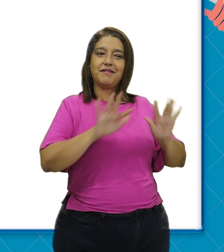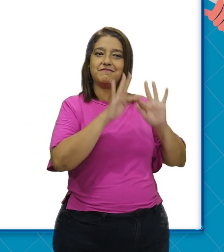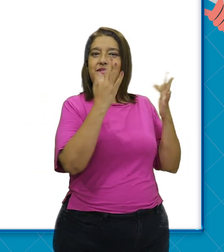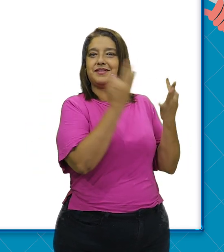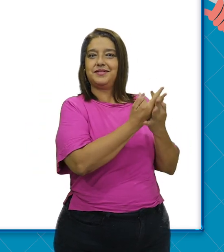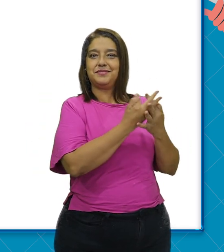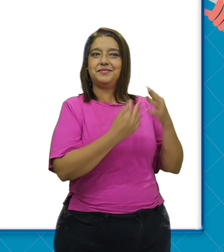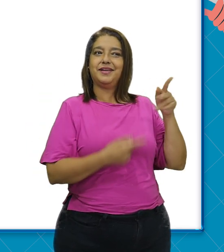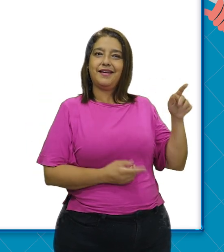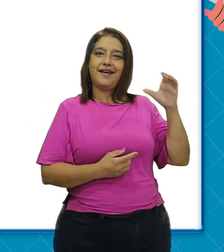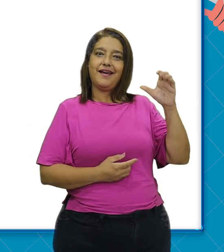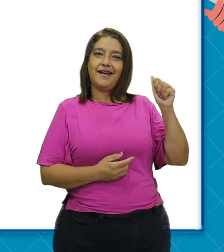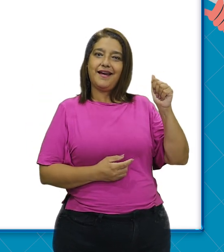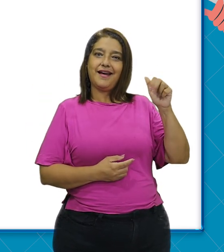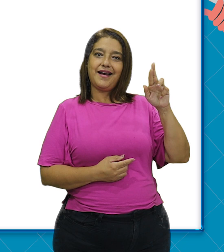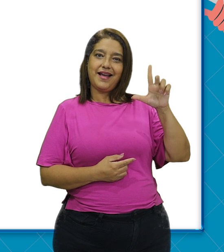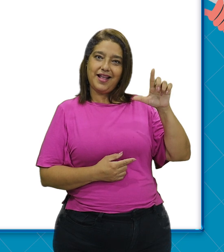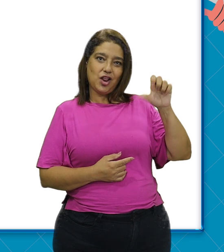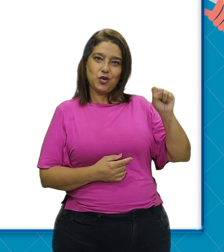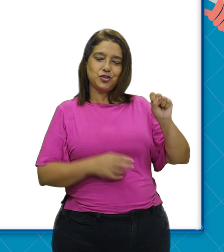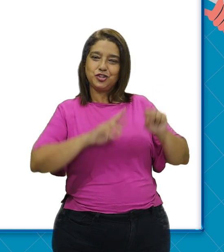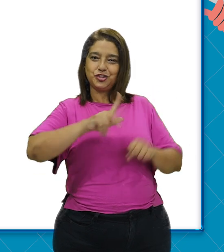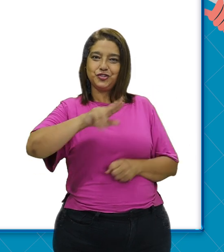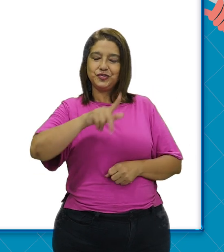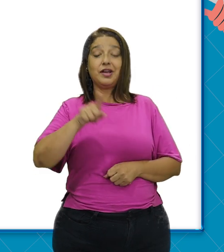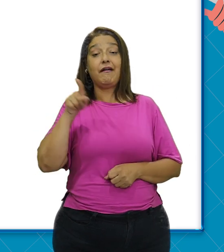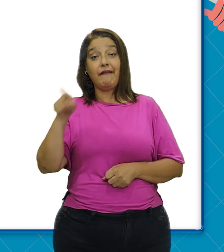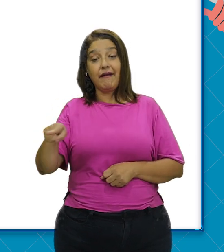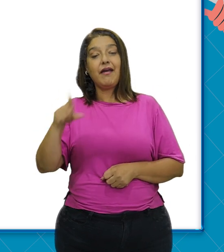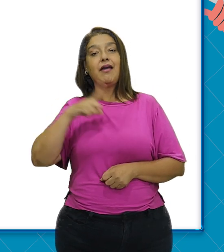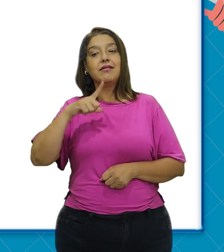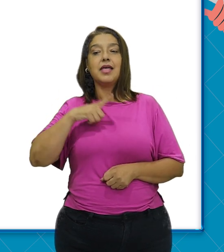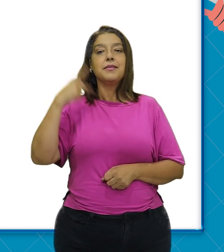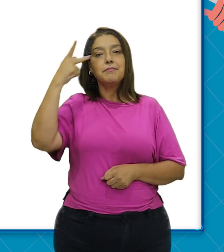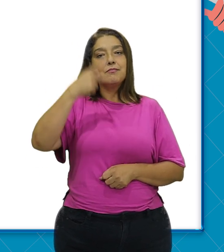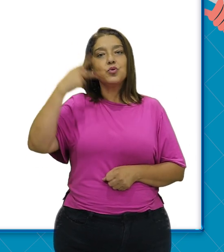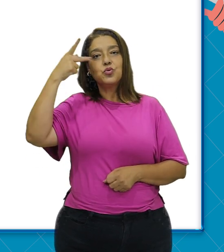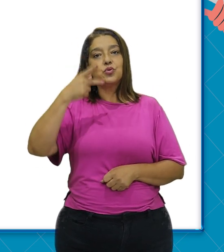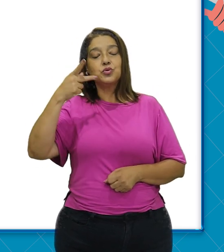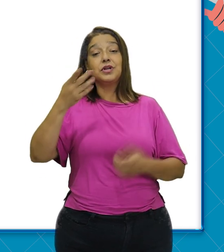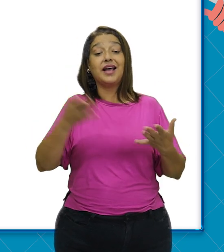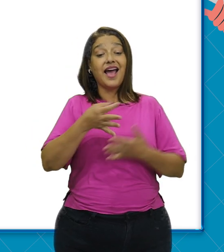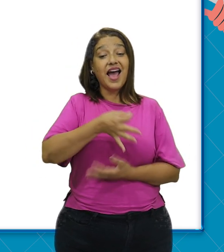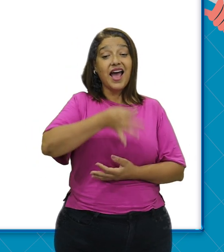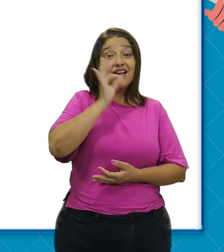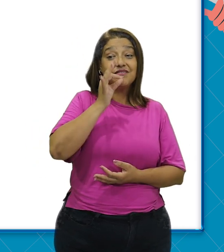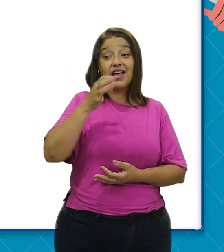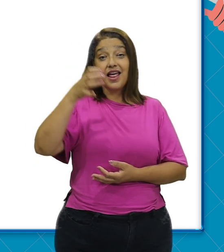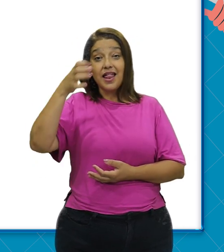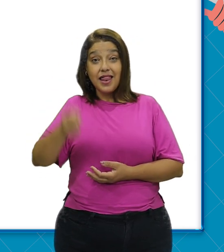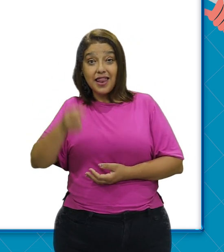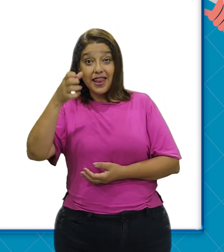jeito, Washington Luiz rompeu com a política do café com leite, já que agora estava na hora do presidente ser um mineiro. Assim,